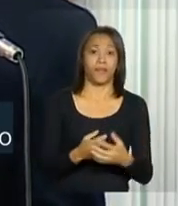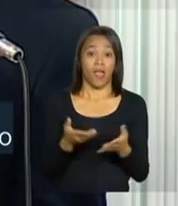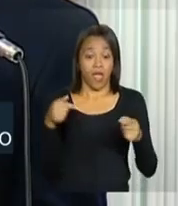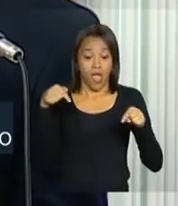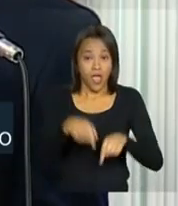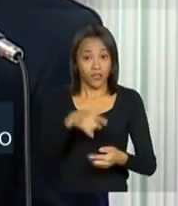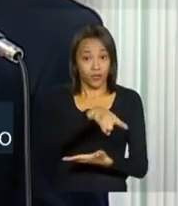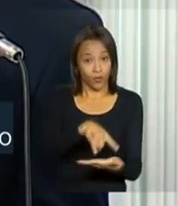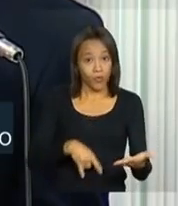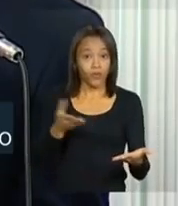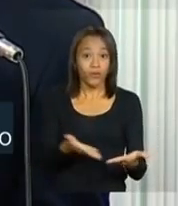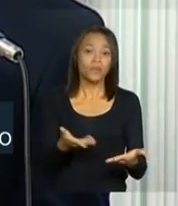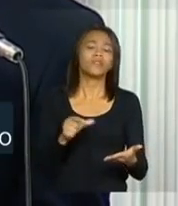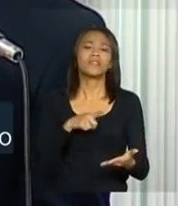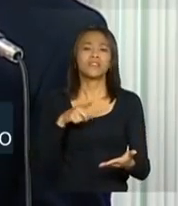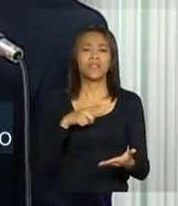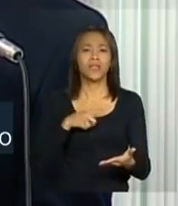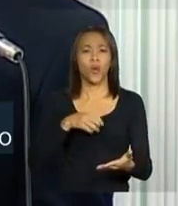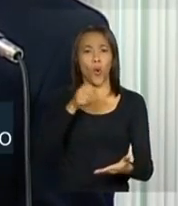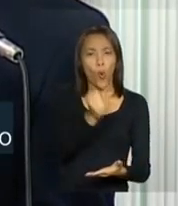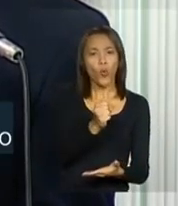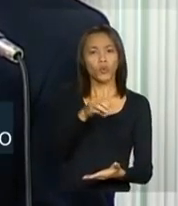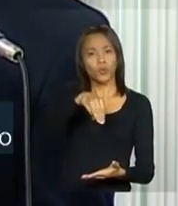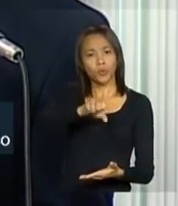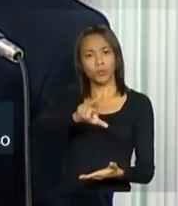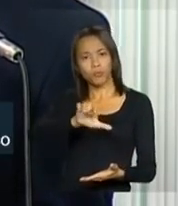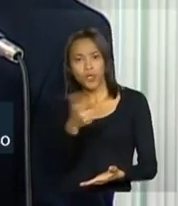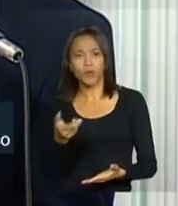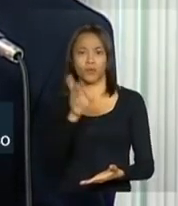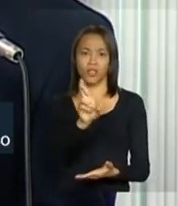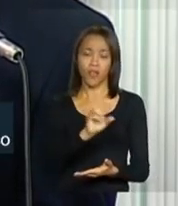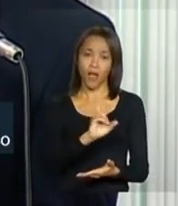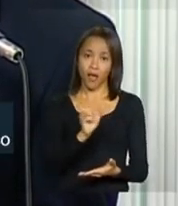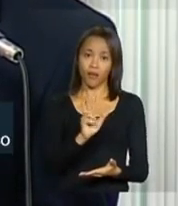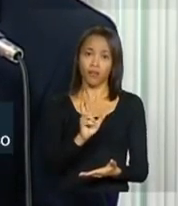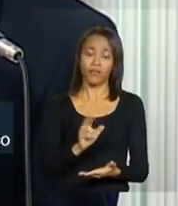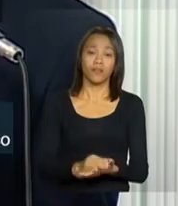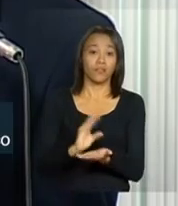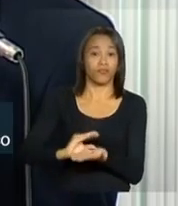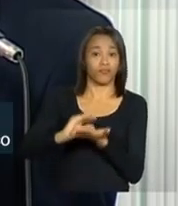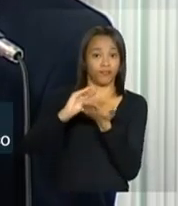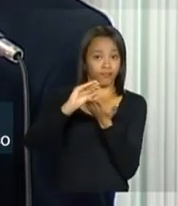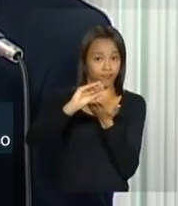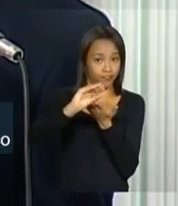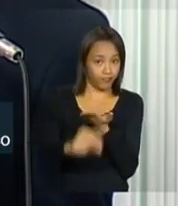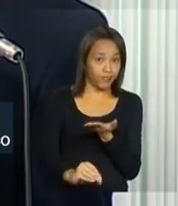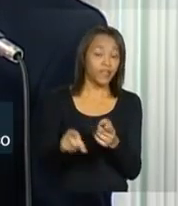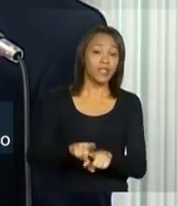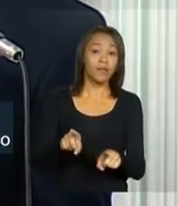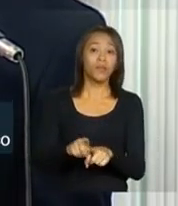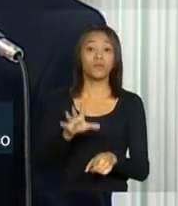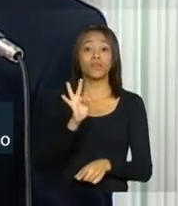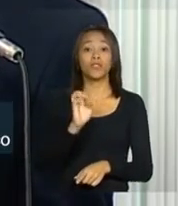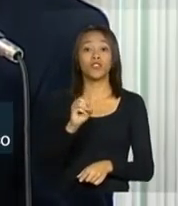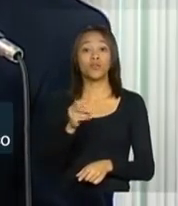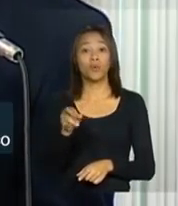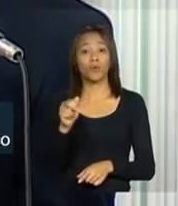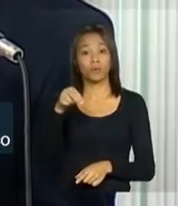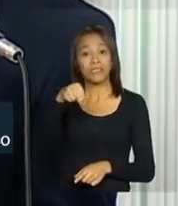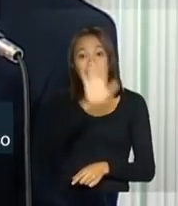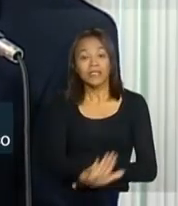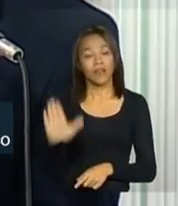lançada aqui hoje, tem um valor global de R$ 8 milhões, oriundos do FNDCT, Fundos Setoriais e do Tesouro Nacional,